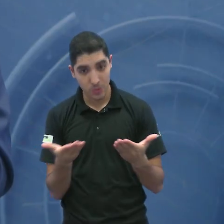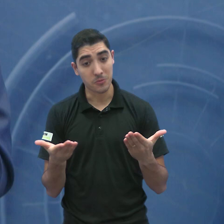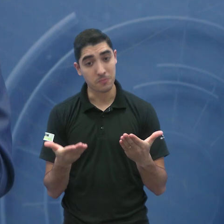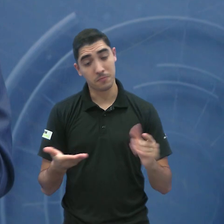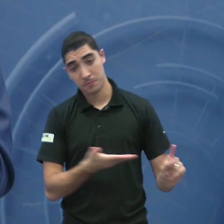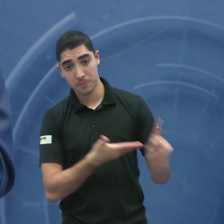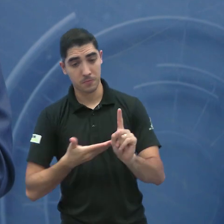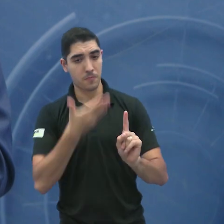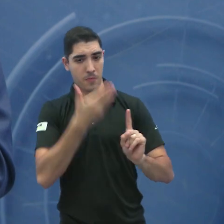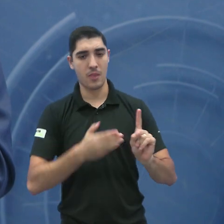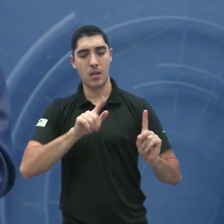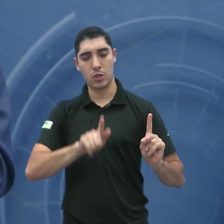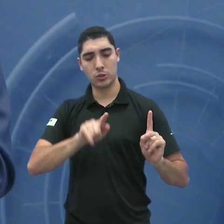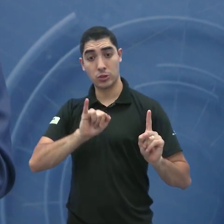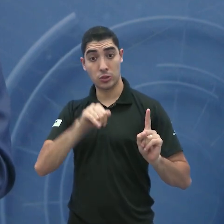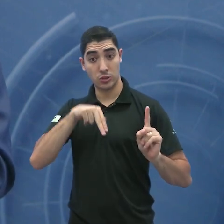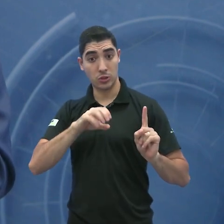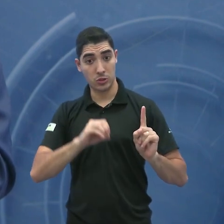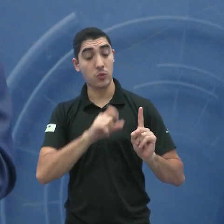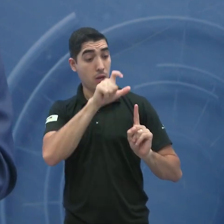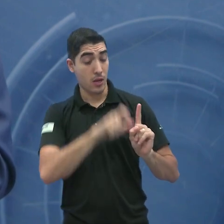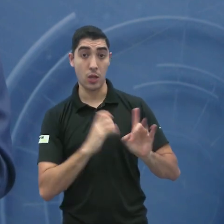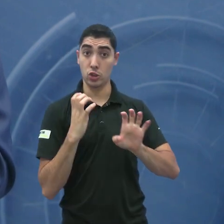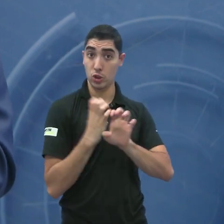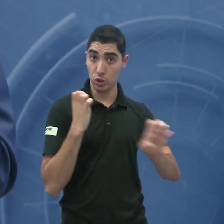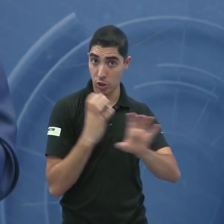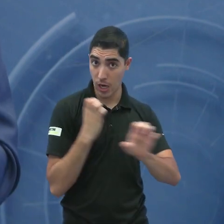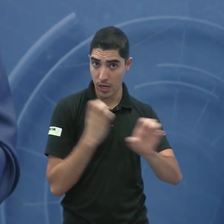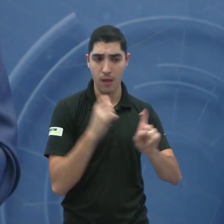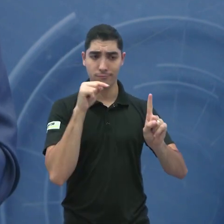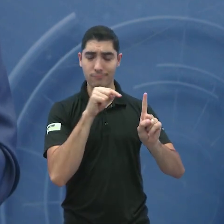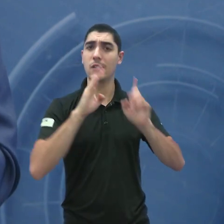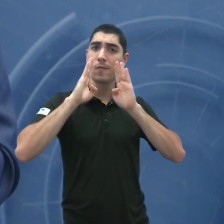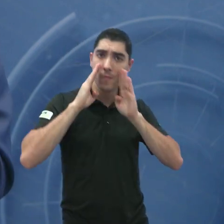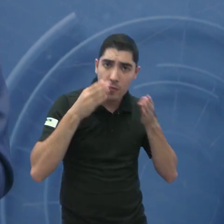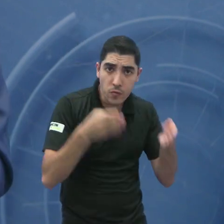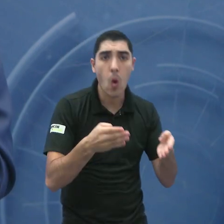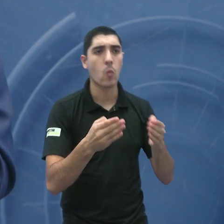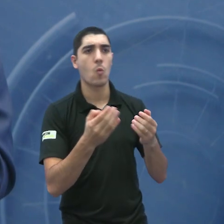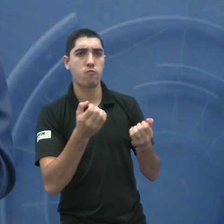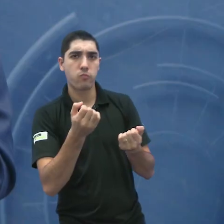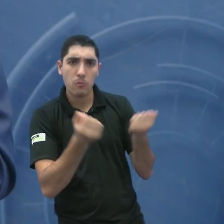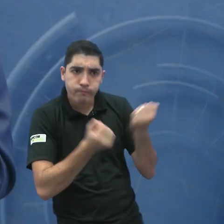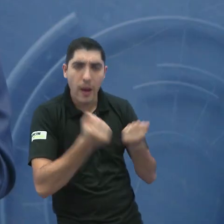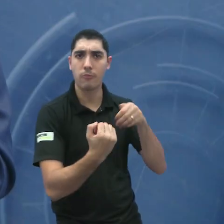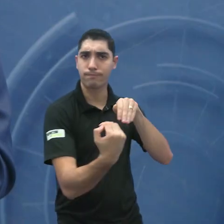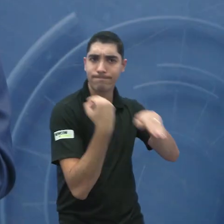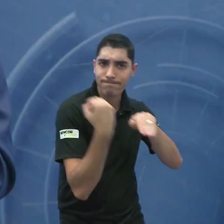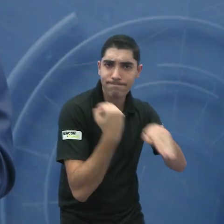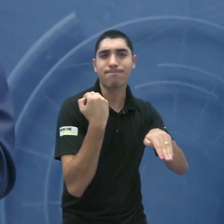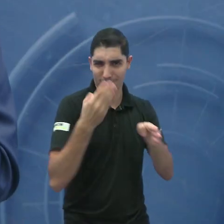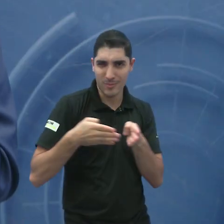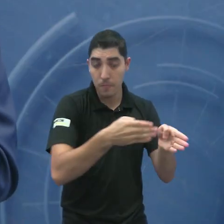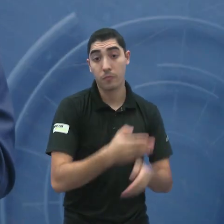no estúdio o Gino Chiaramonte, o engenheiro e especialista em ferrovias, e também Bernardo Gomes de Toledo,